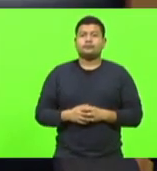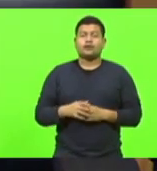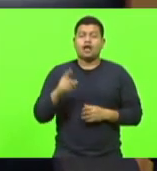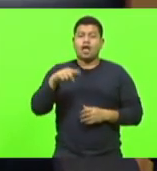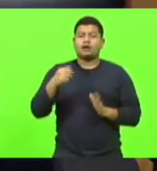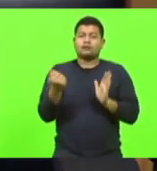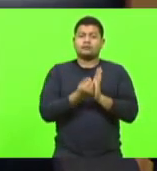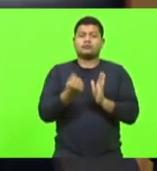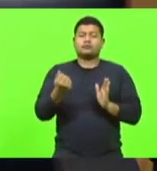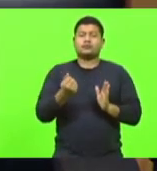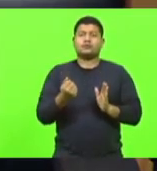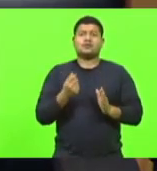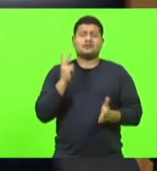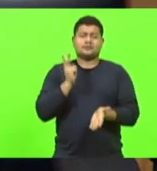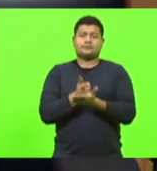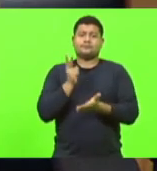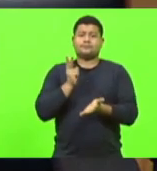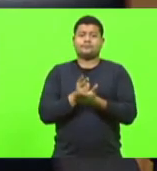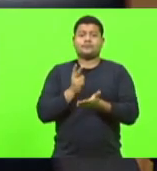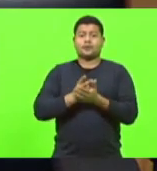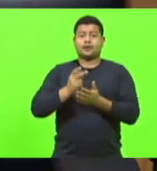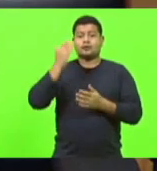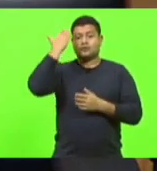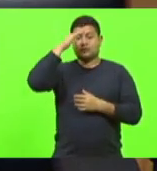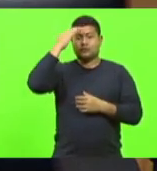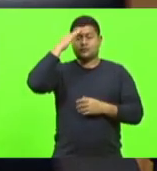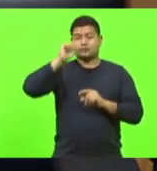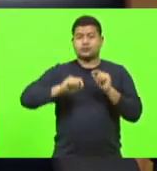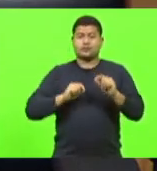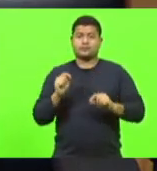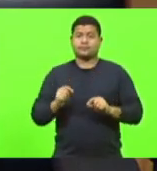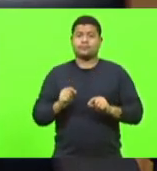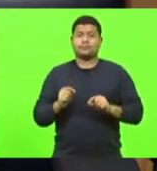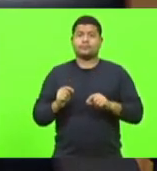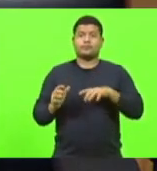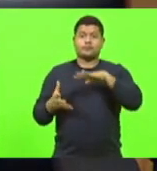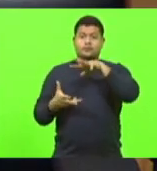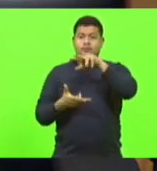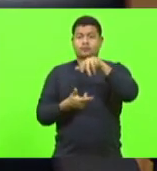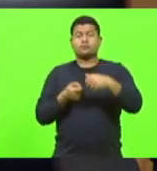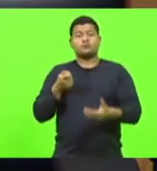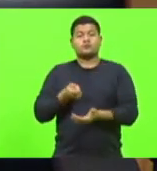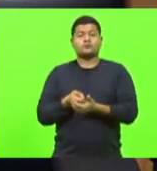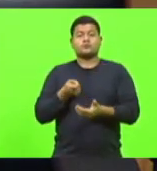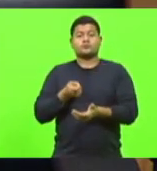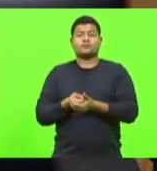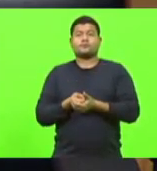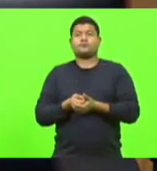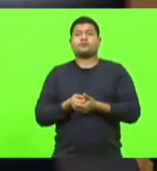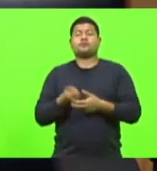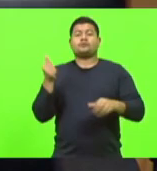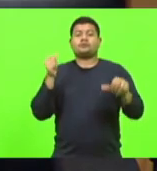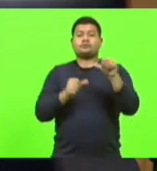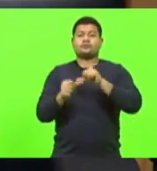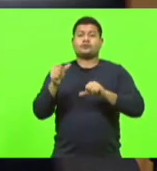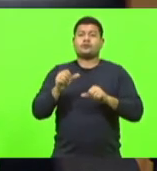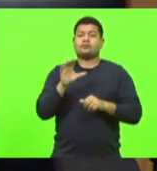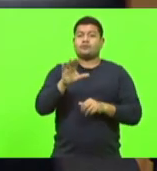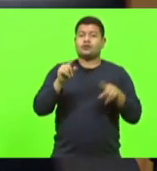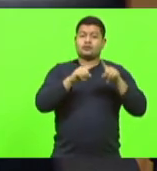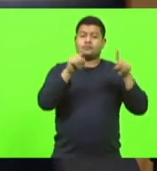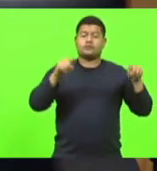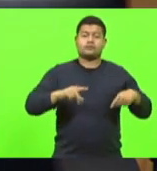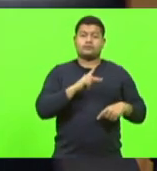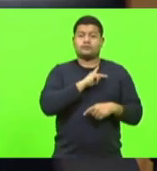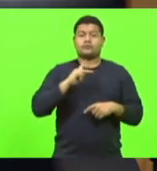queria fazer aqui sempre ciente de que o mundo é virgem né constantes reformas mais um servidor público